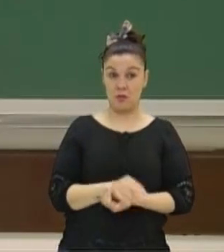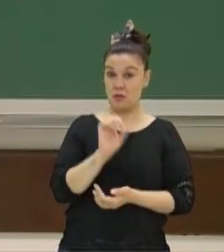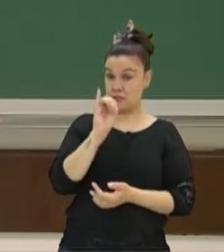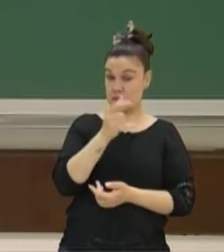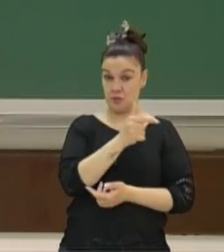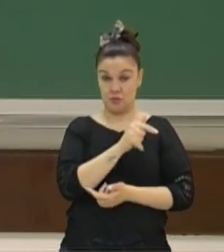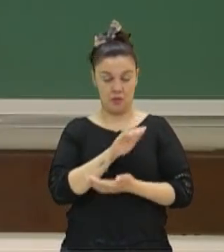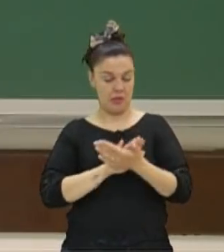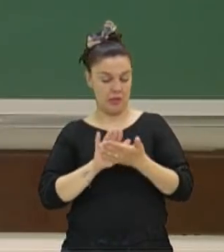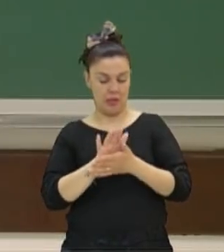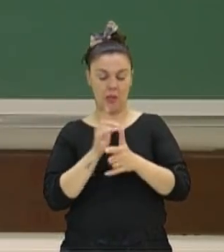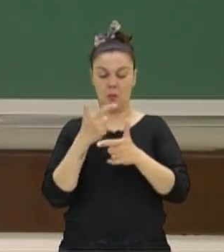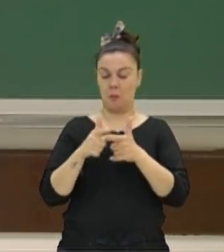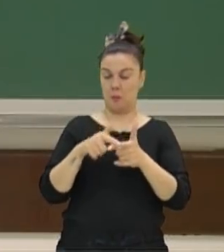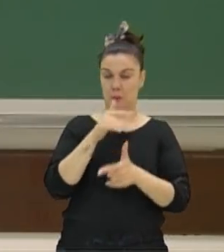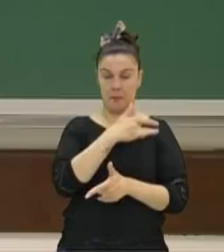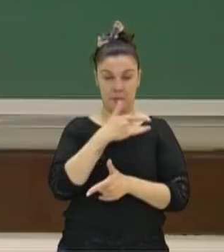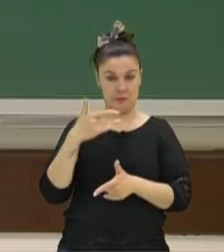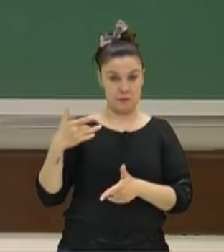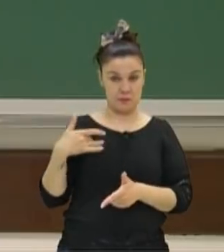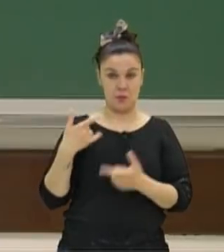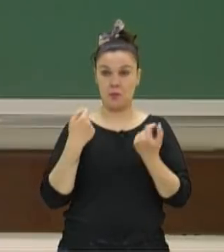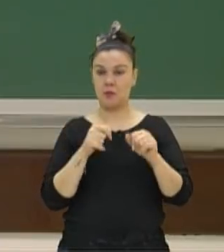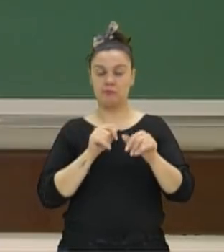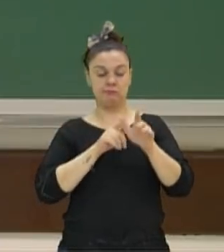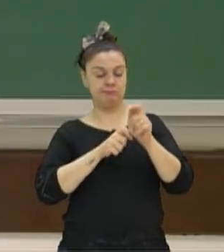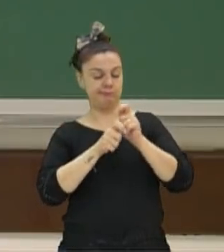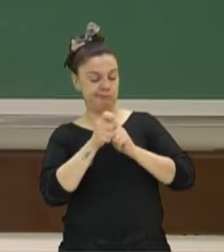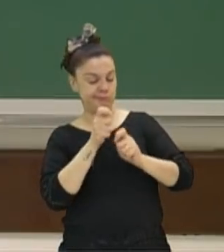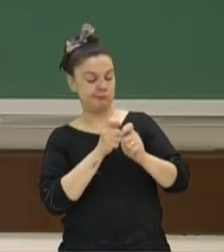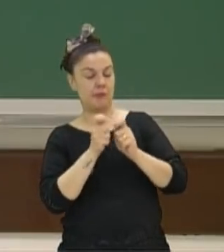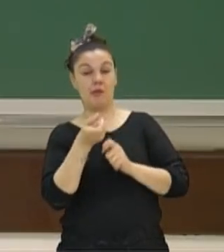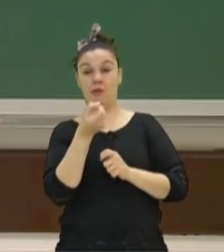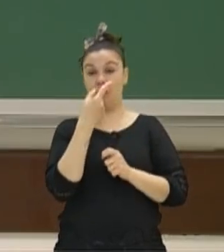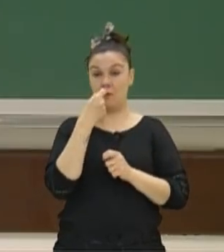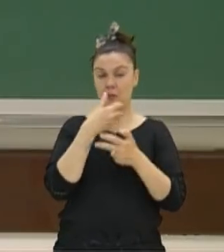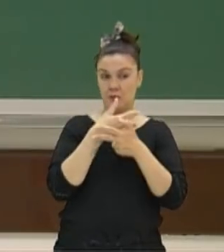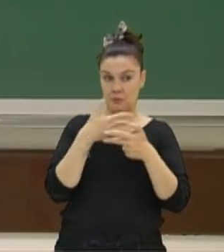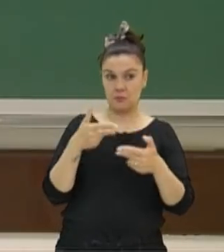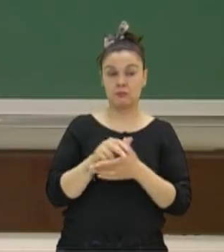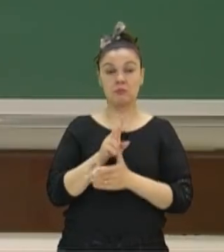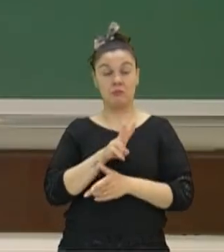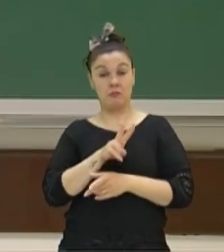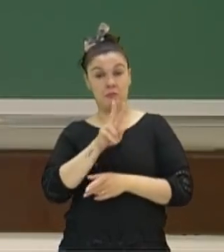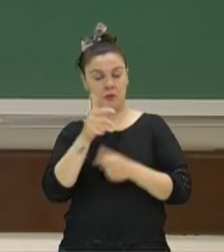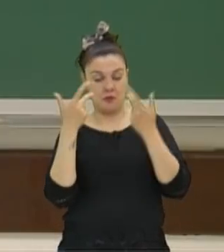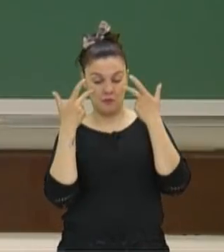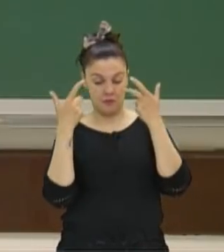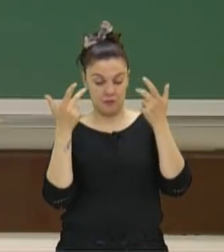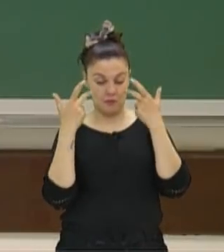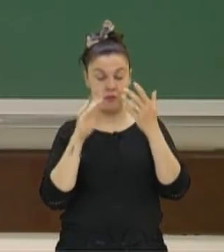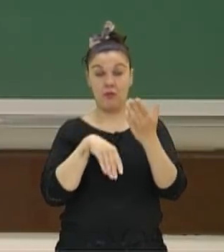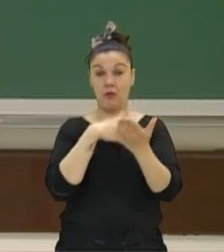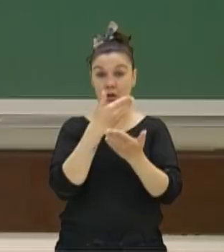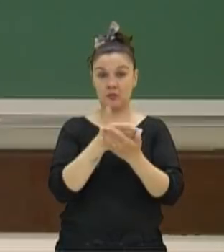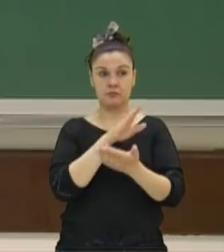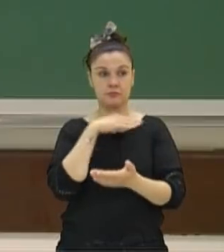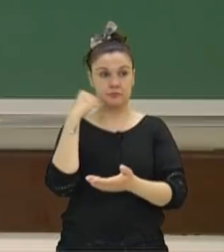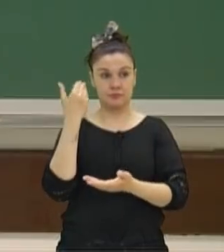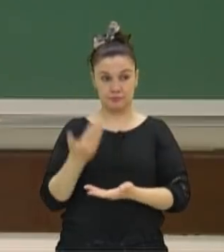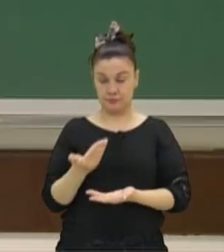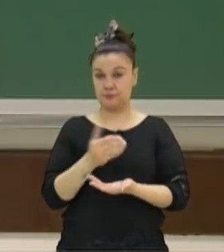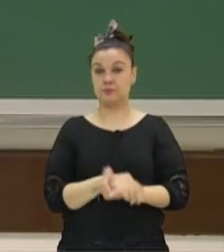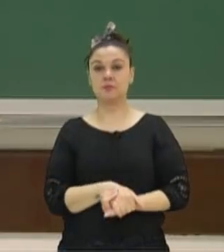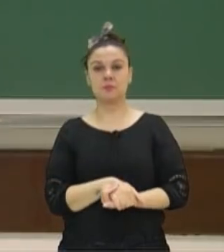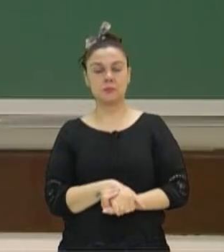nenhum problema sério de saúde, não passar por nenhum tratamento, né, ele vai produzir espermatozoide até o fim da sua